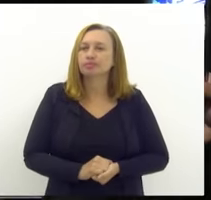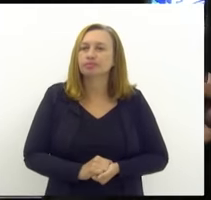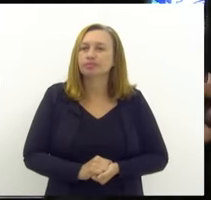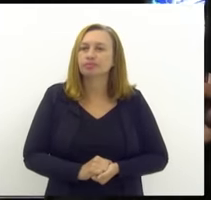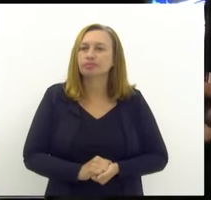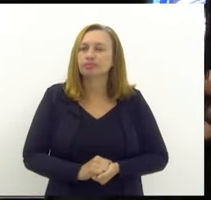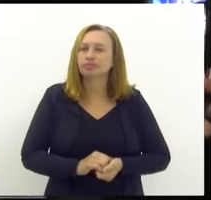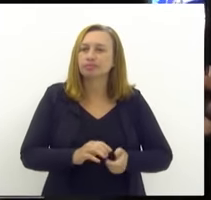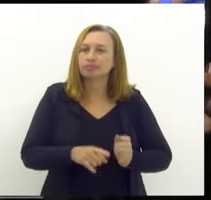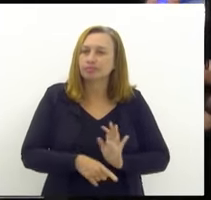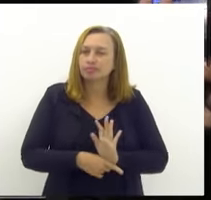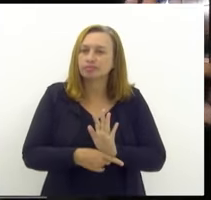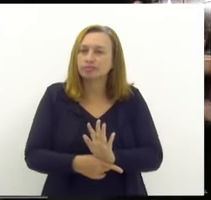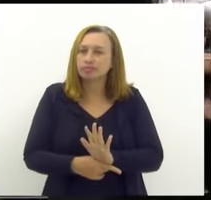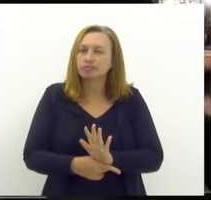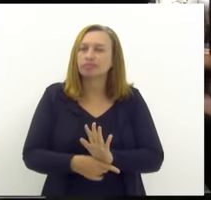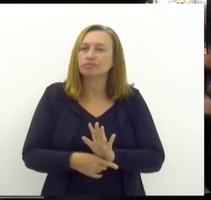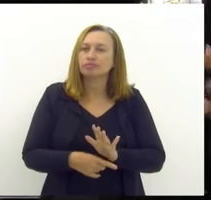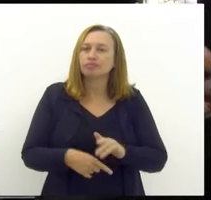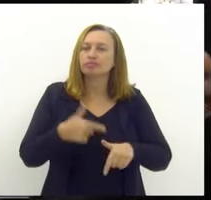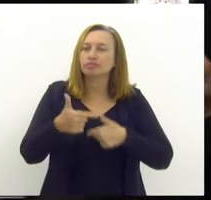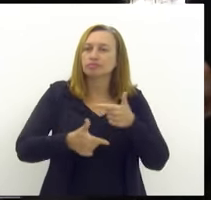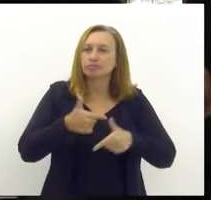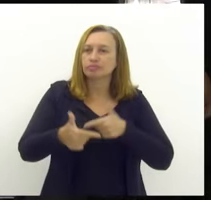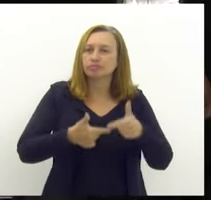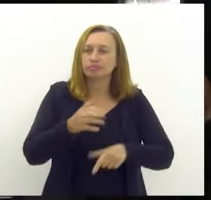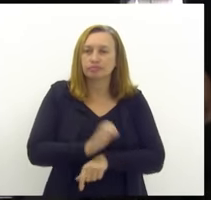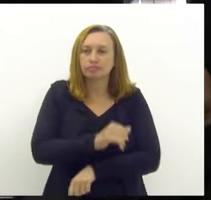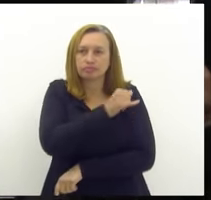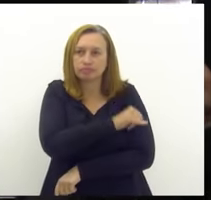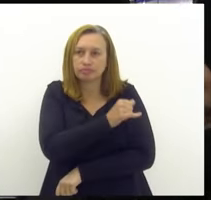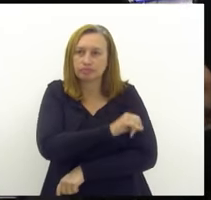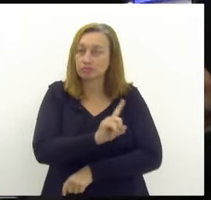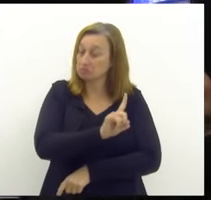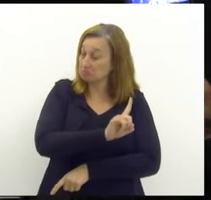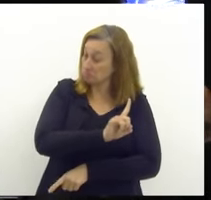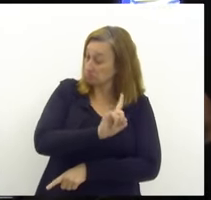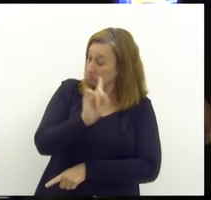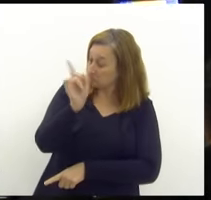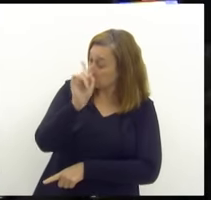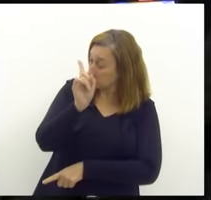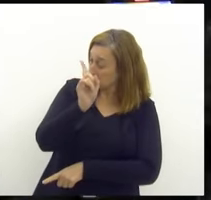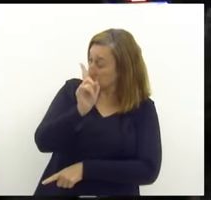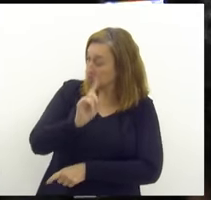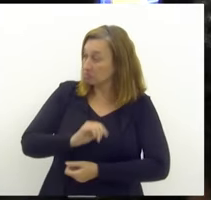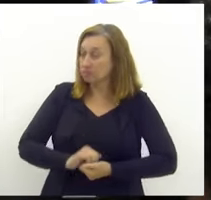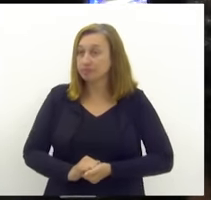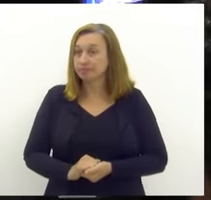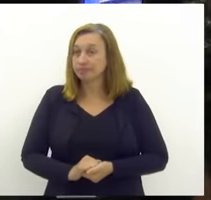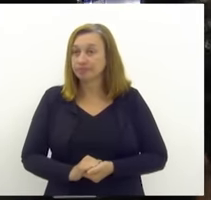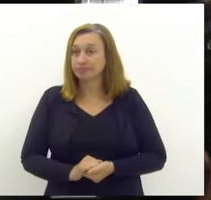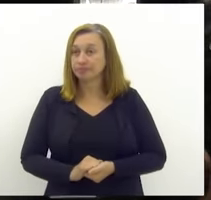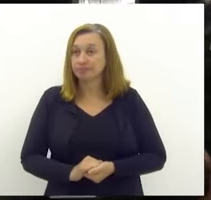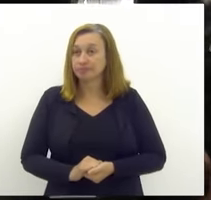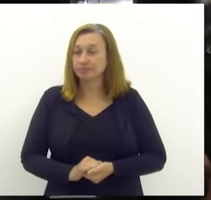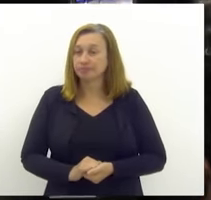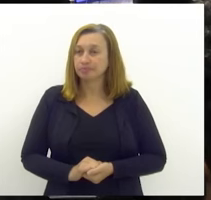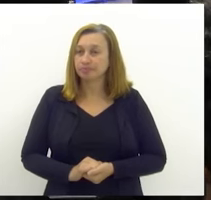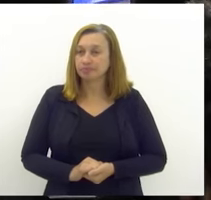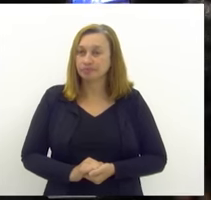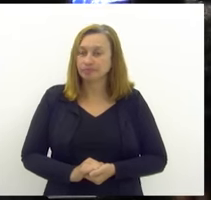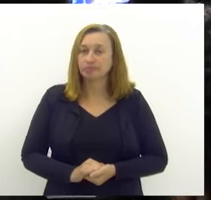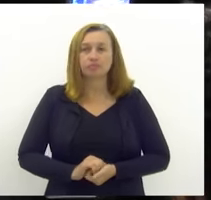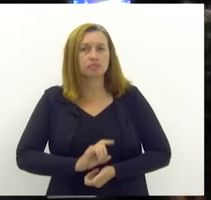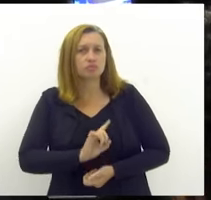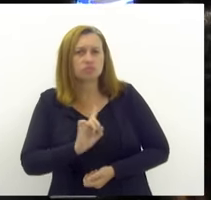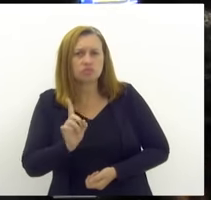recuperar os empregos no estado do Rio de Janeiro e não ficar achatando as políticas públicas e